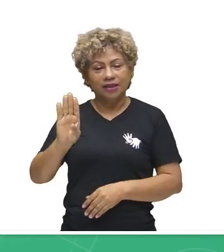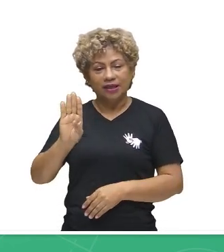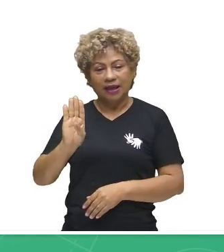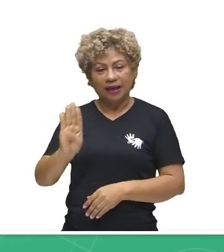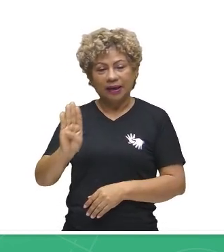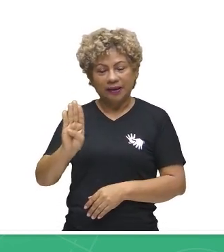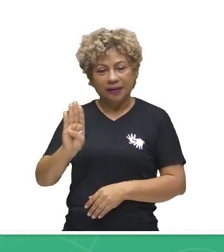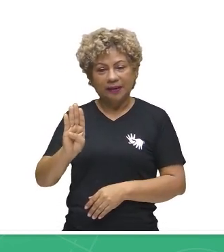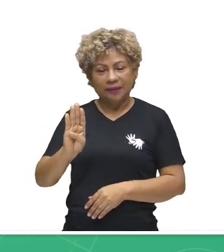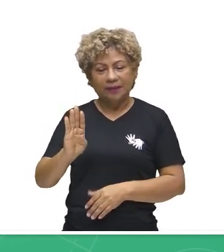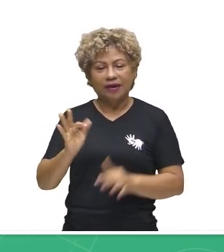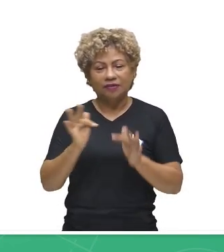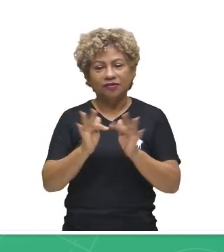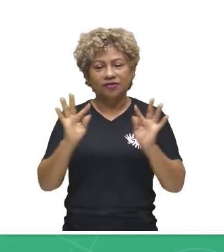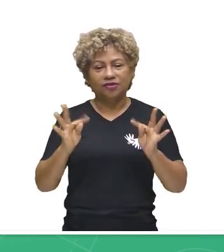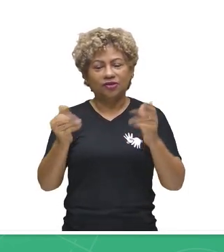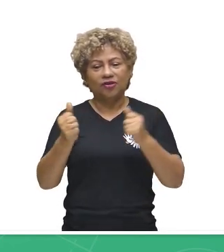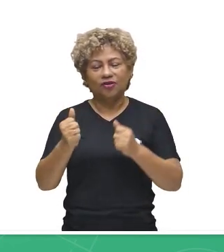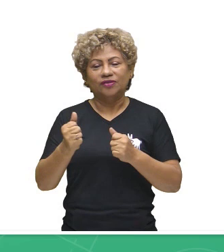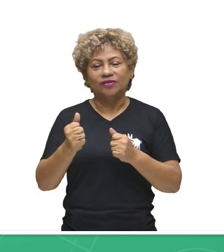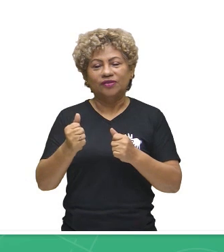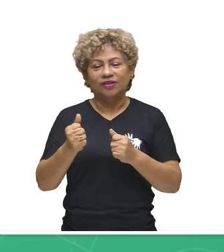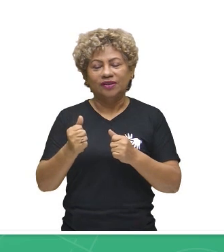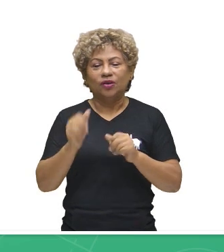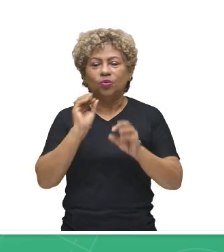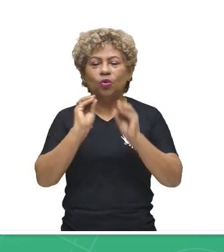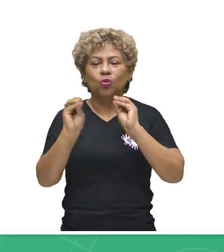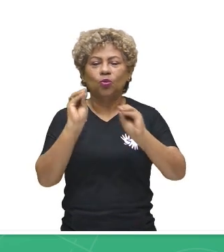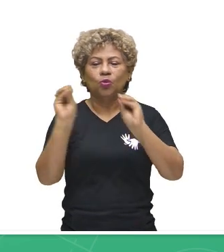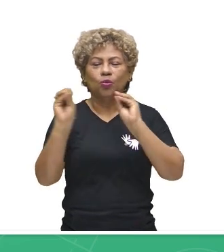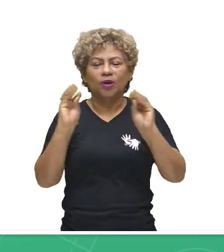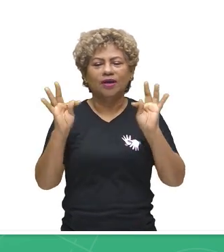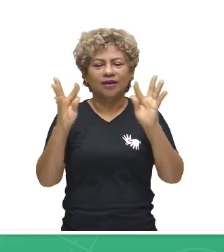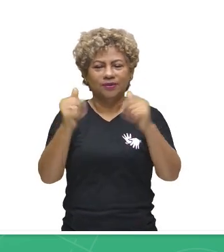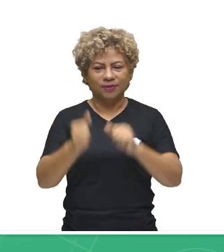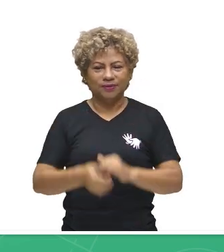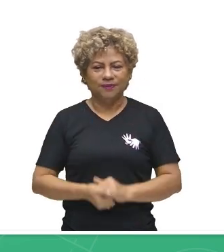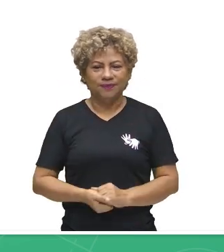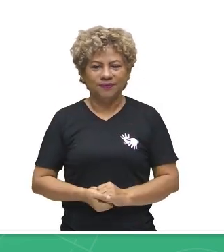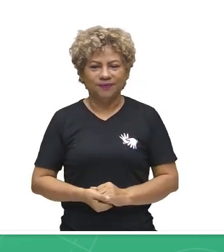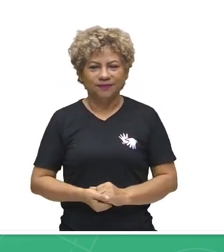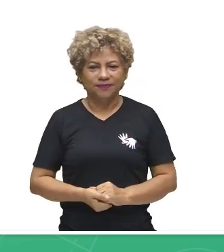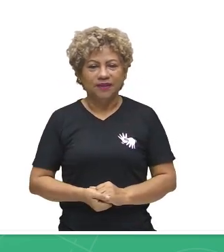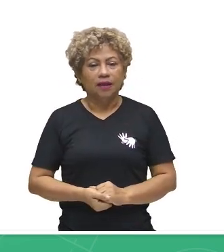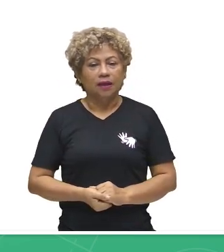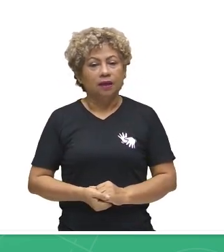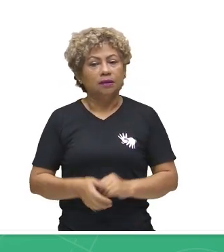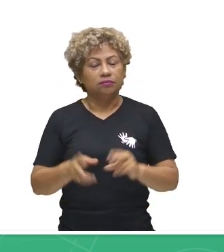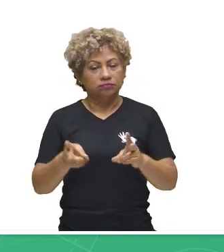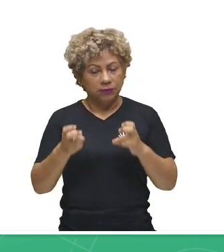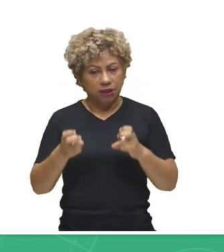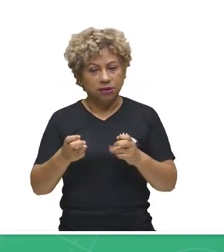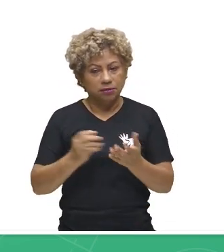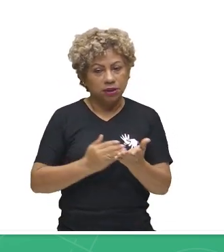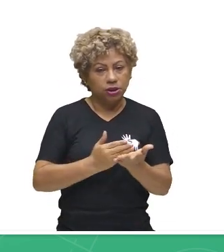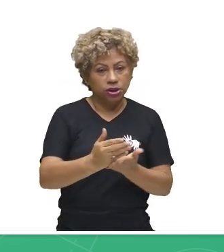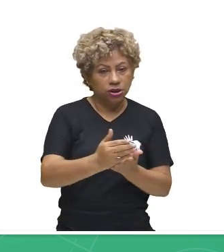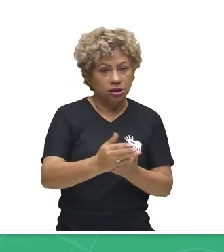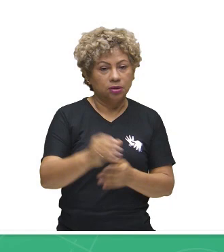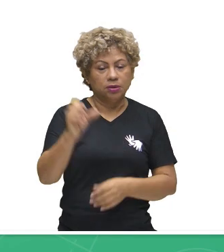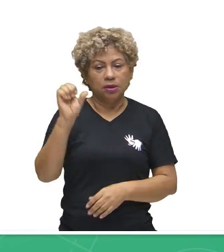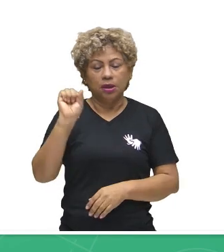todos que participaram. Vejam aí a nossa resposta. Temos aí, o espaço inicial é 8 e a